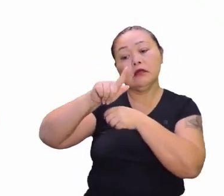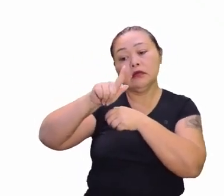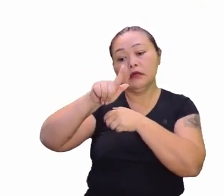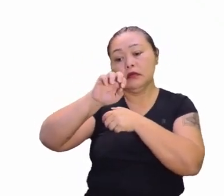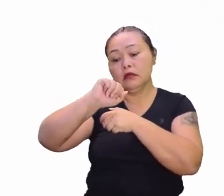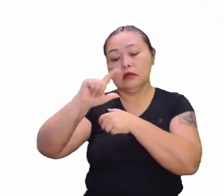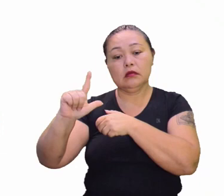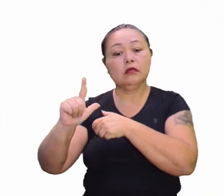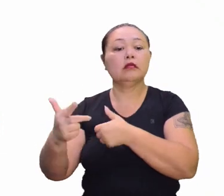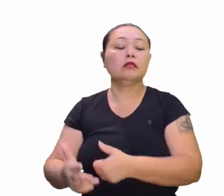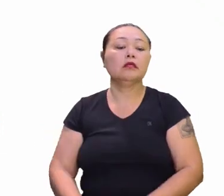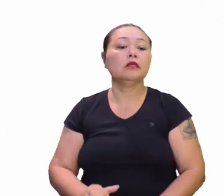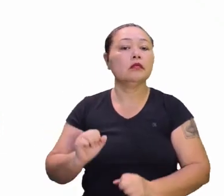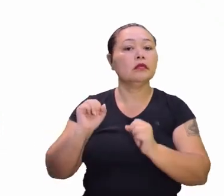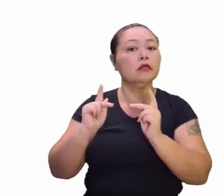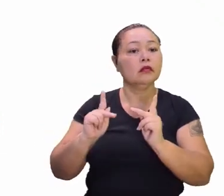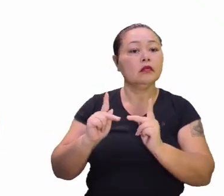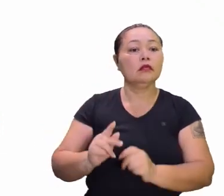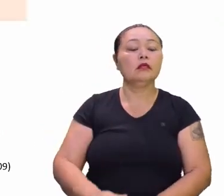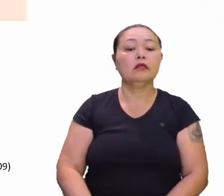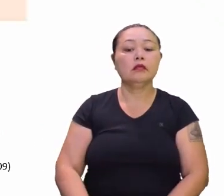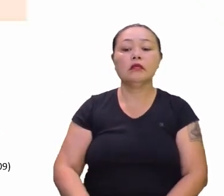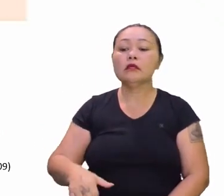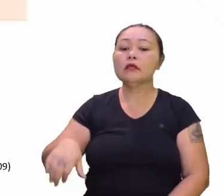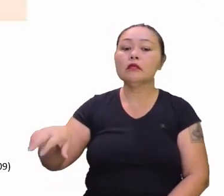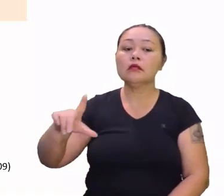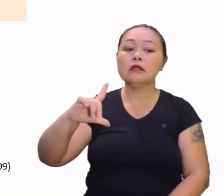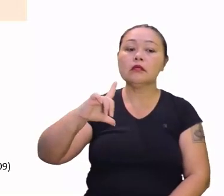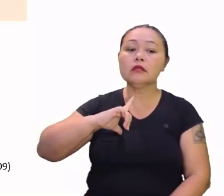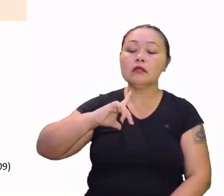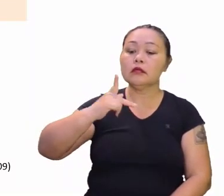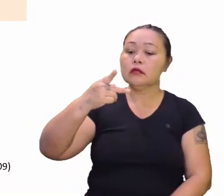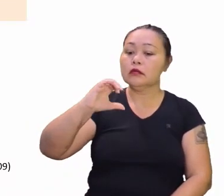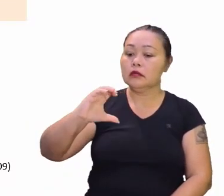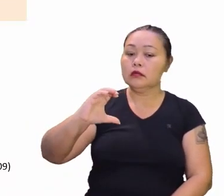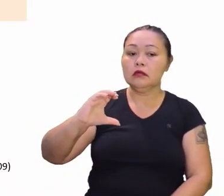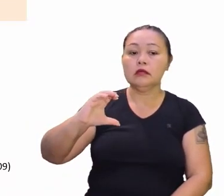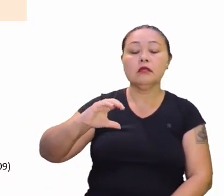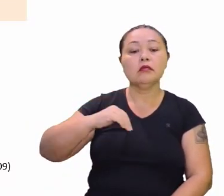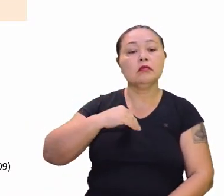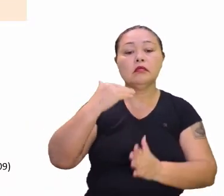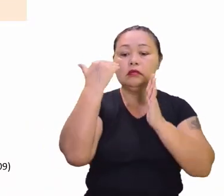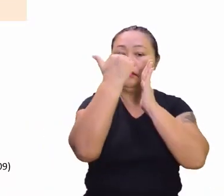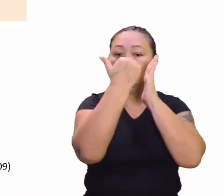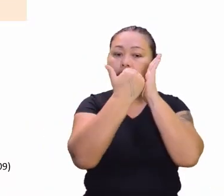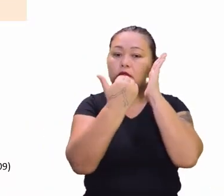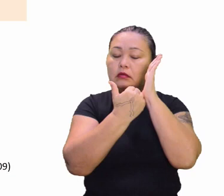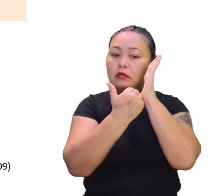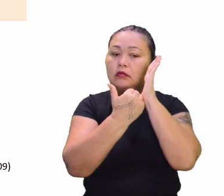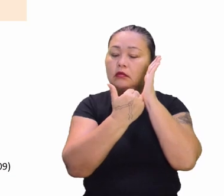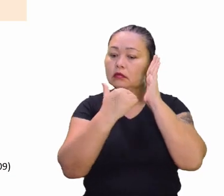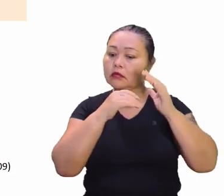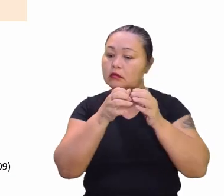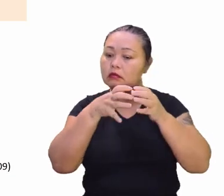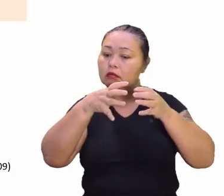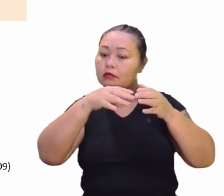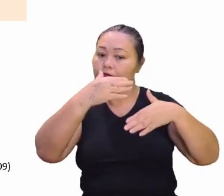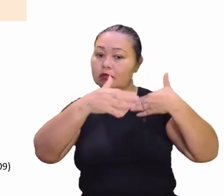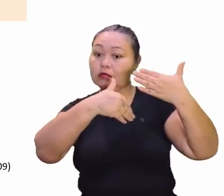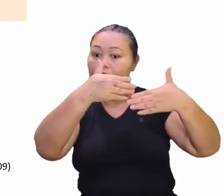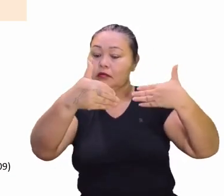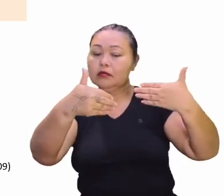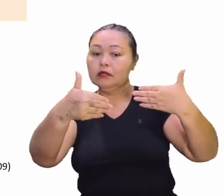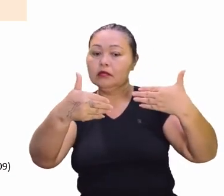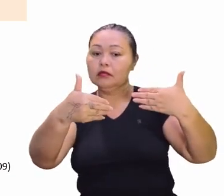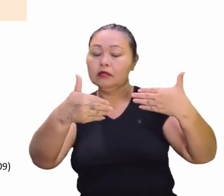geral do Civan. Exatamente. Ok? Rogério, nós também tivemos o PAC, que foi o crescimento aqui da região amazônica.